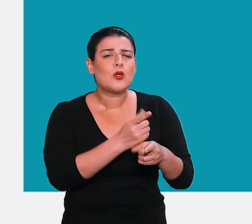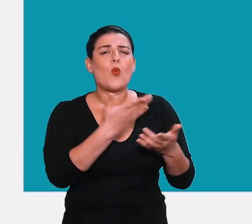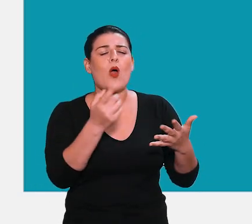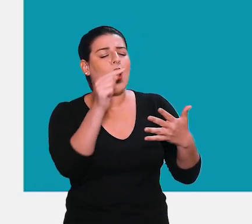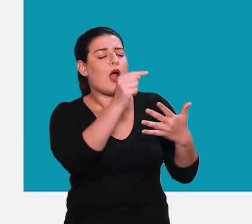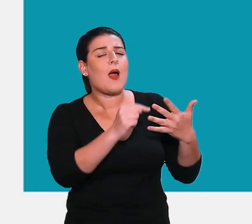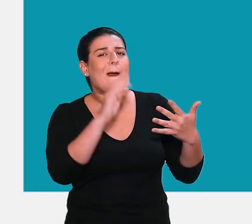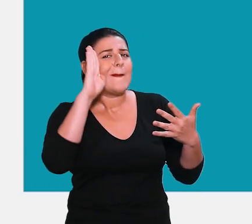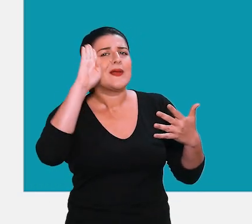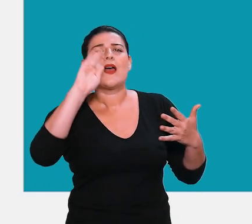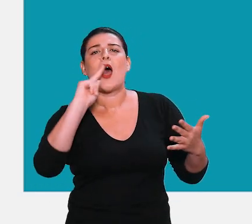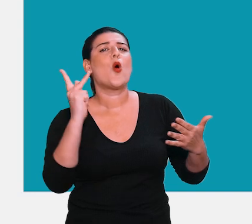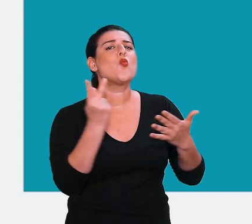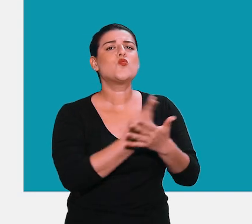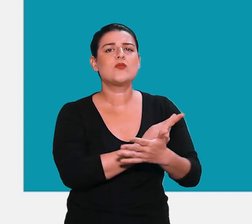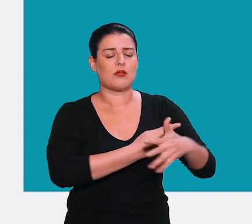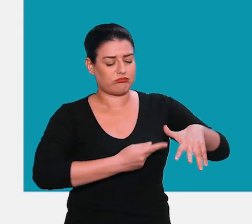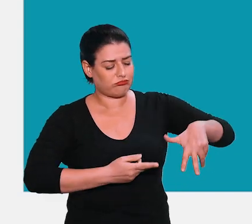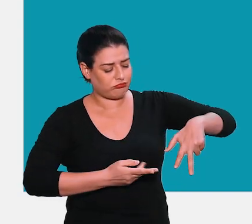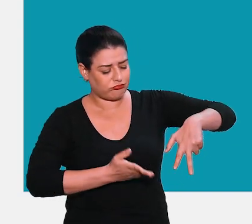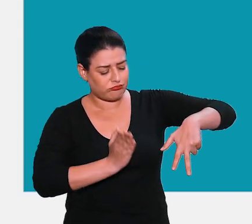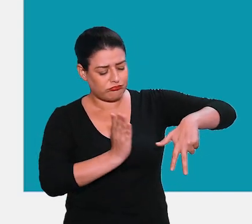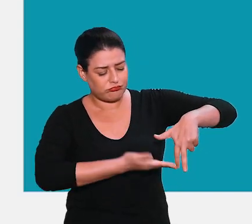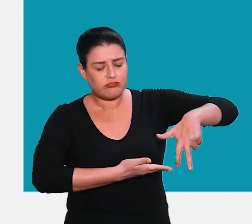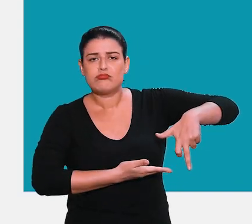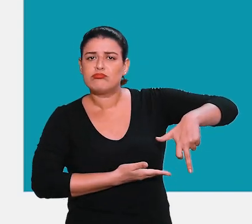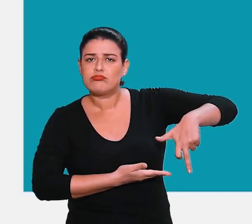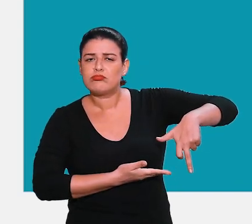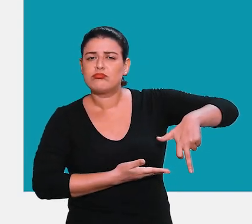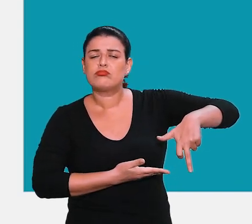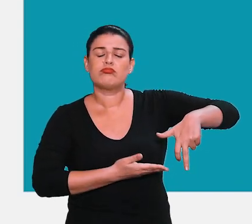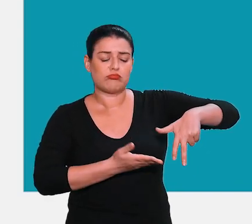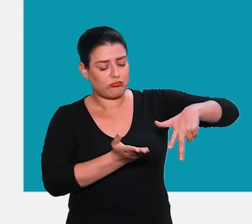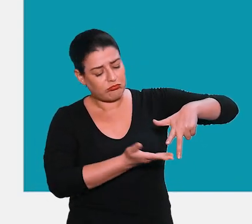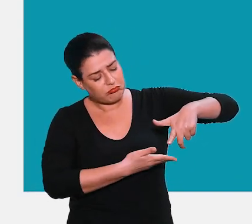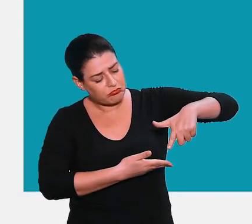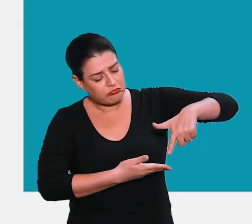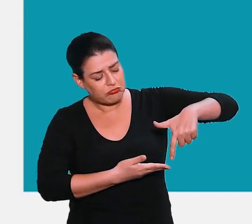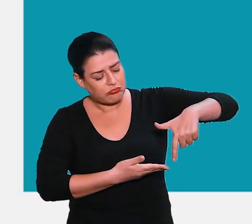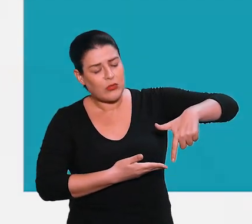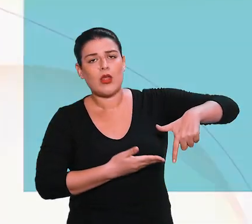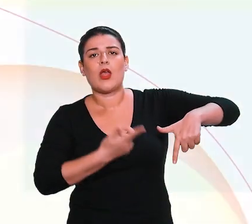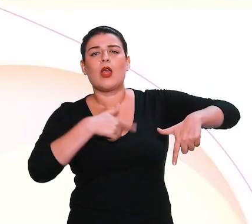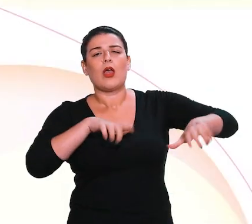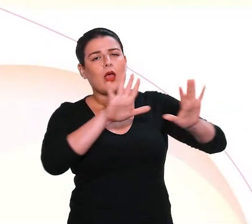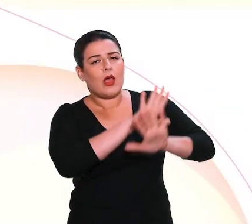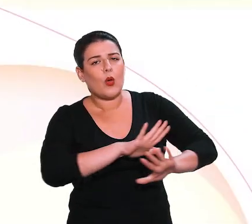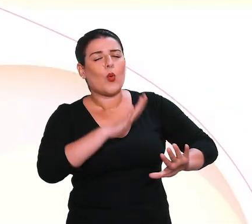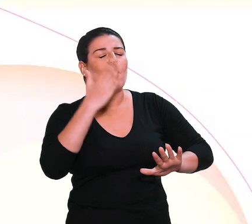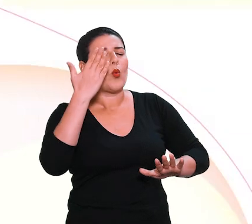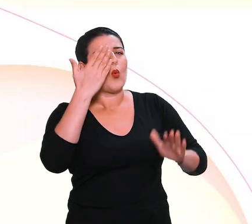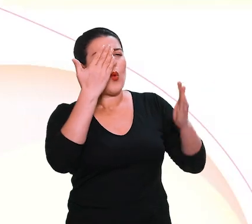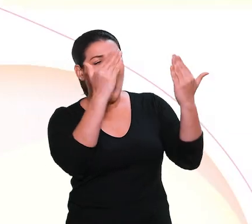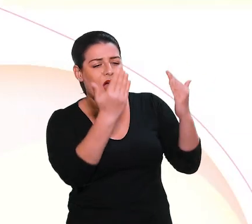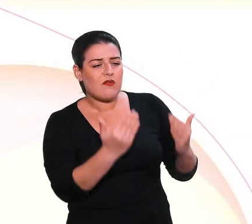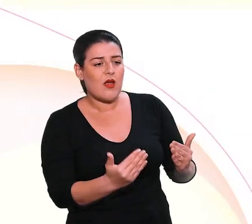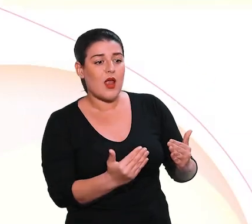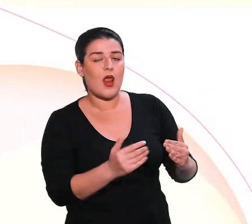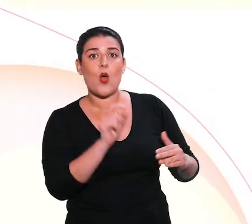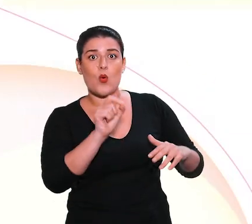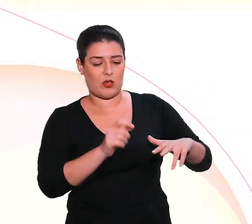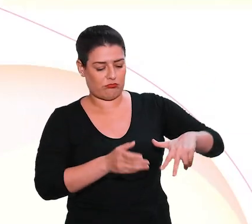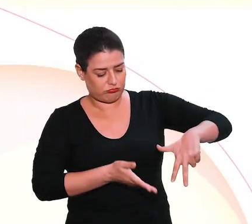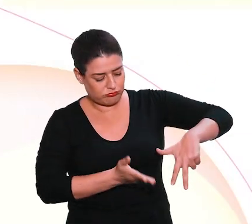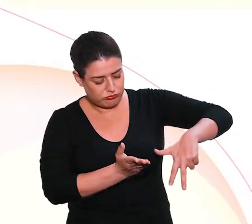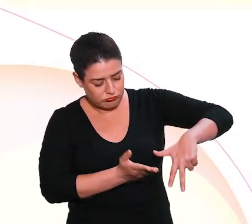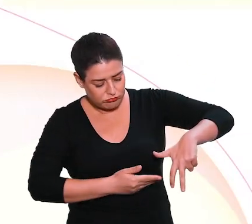principais causas de amputações em membros inferiores, compreender como que nós devemos avaliar também o membro